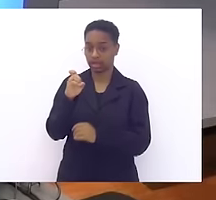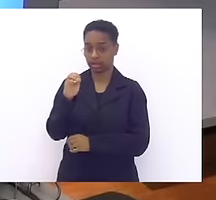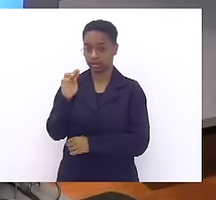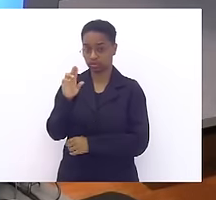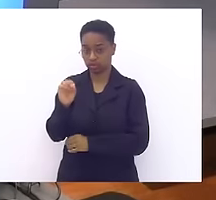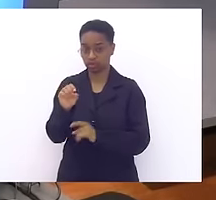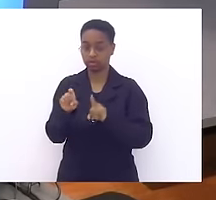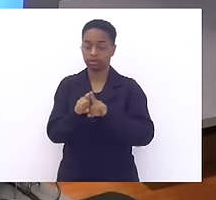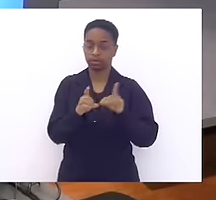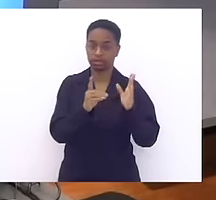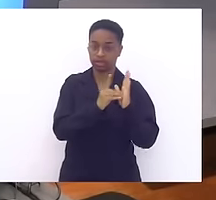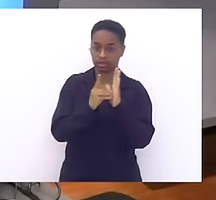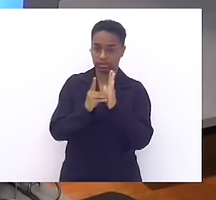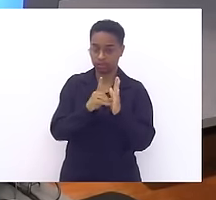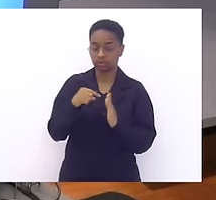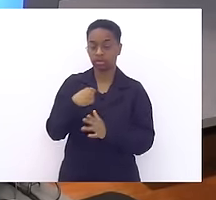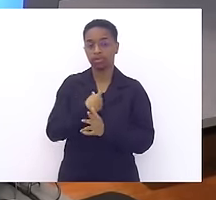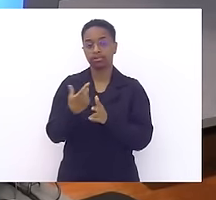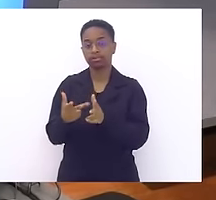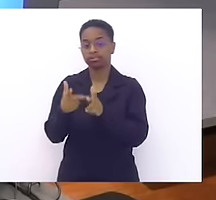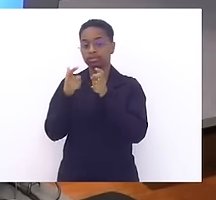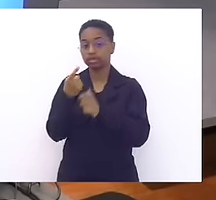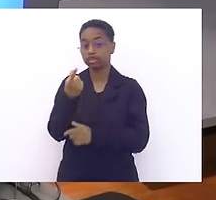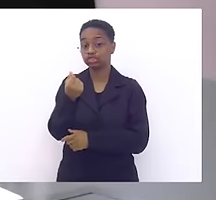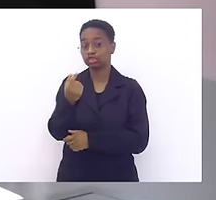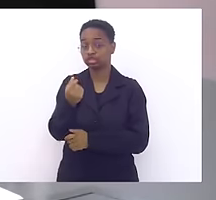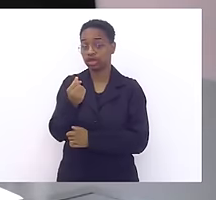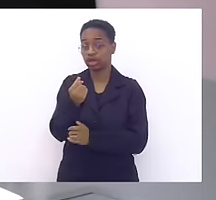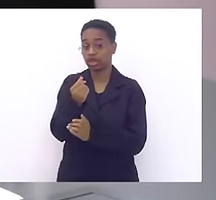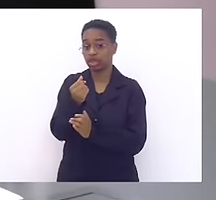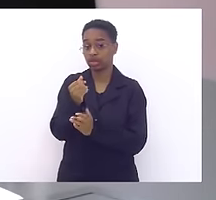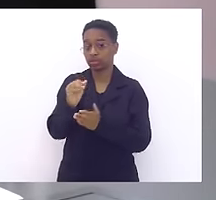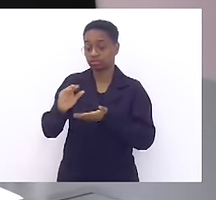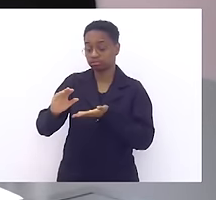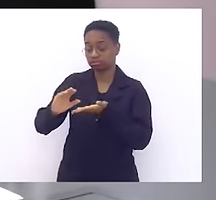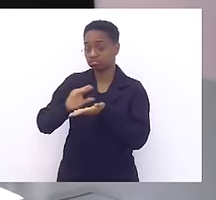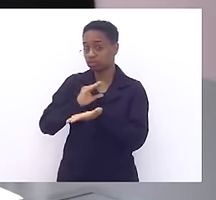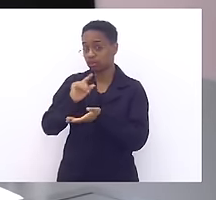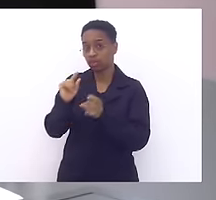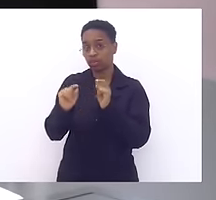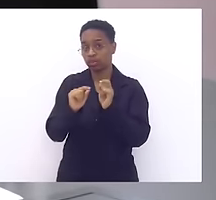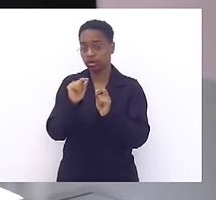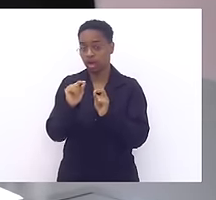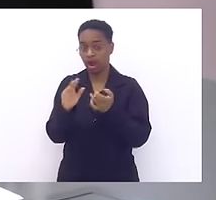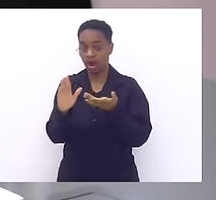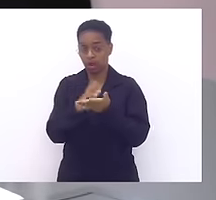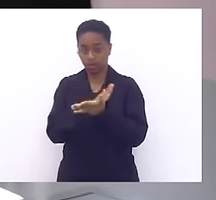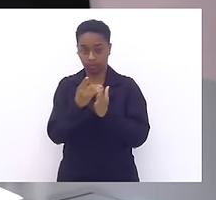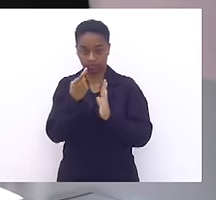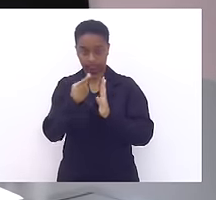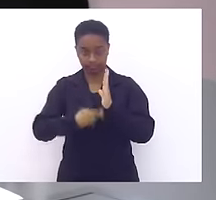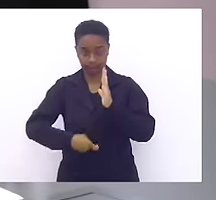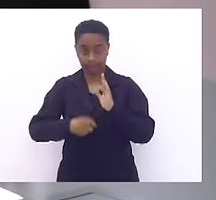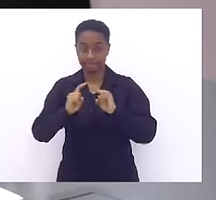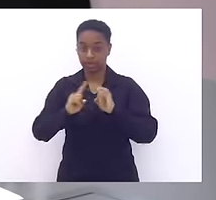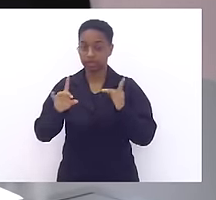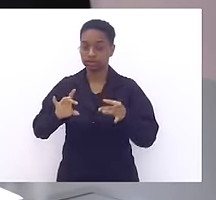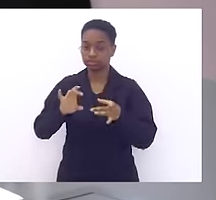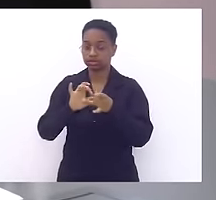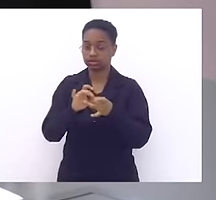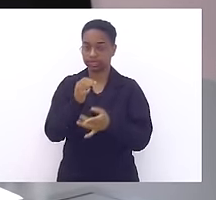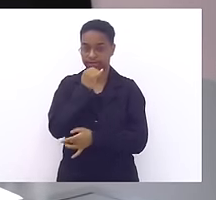ela enxerga como fonte de receita uma algumas taxas Mas elas são agregadas